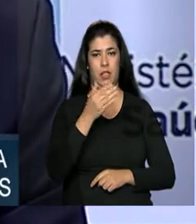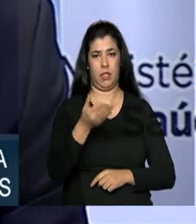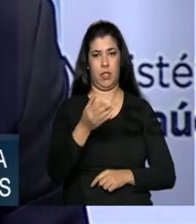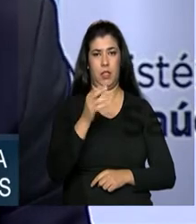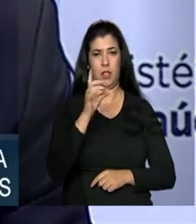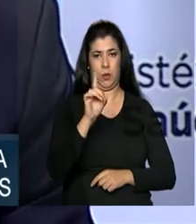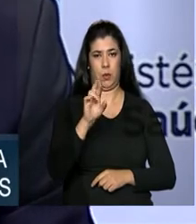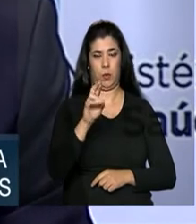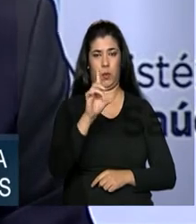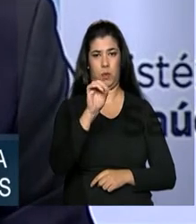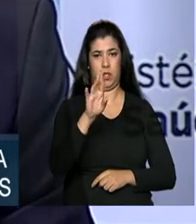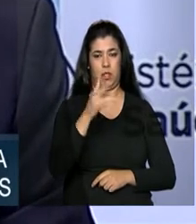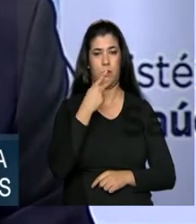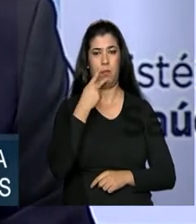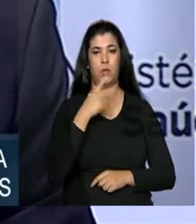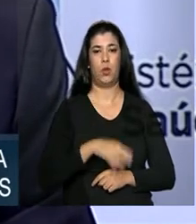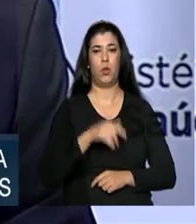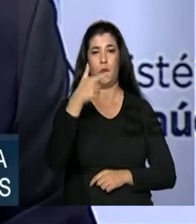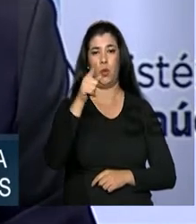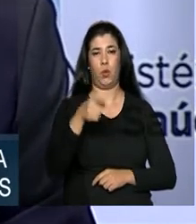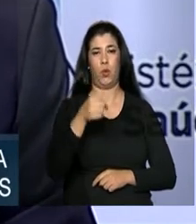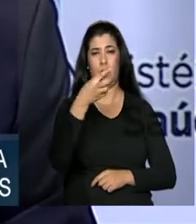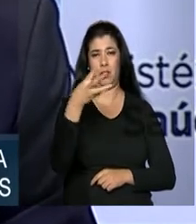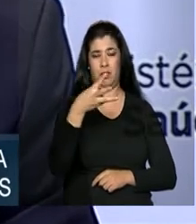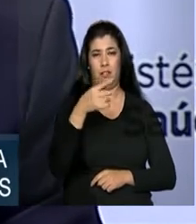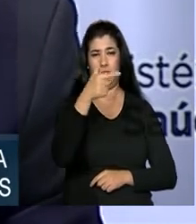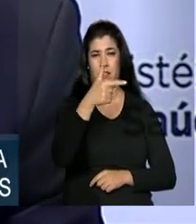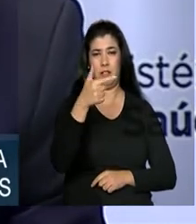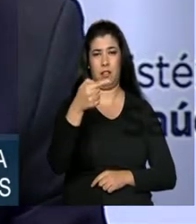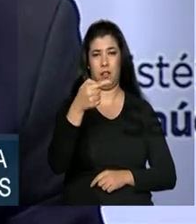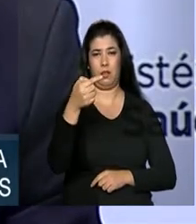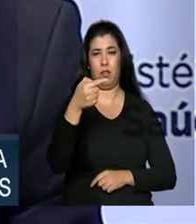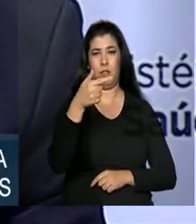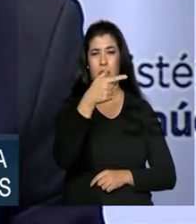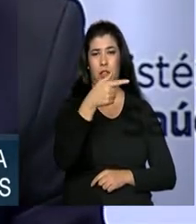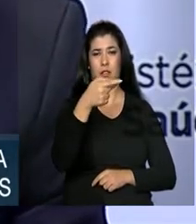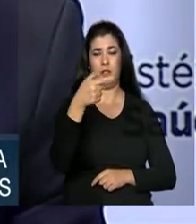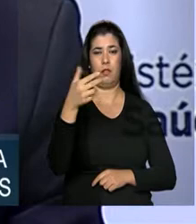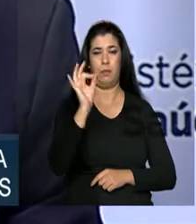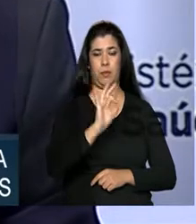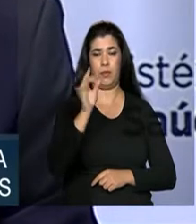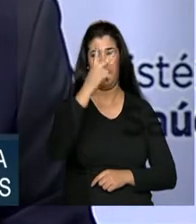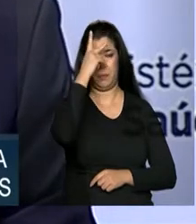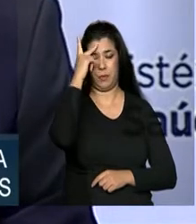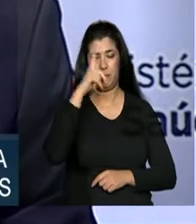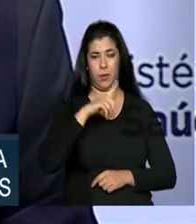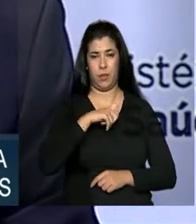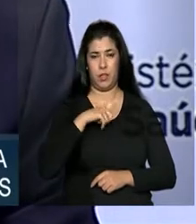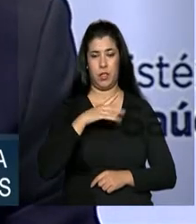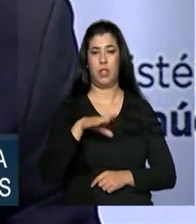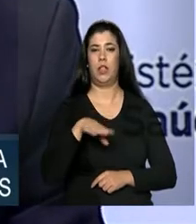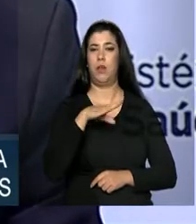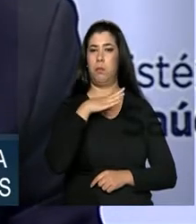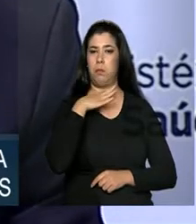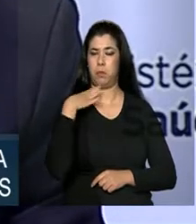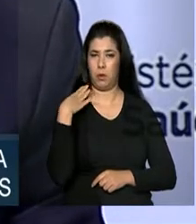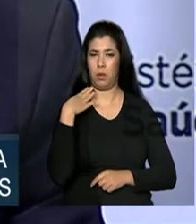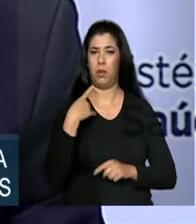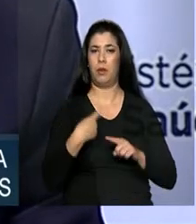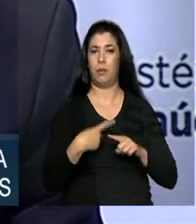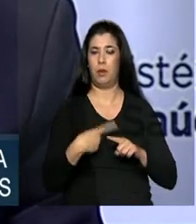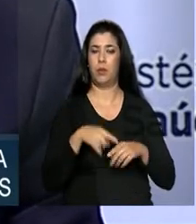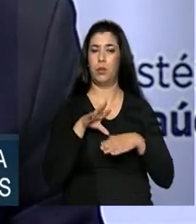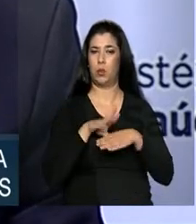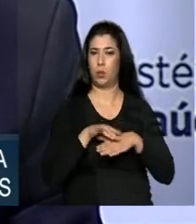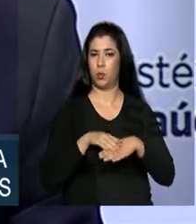2/3 dos nossos óbitos, 72% dos nossos óbitos já são por doenças crônico-degenerativas. Então, enfrentar esses fatores